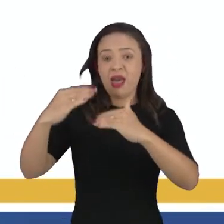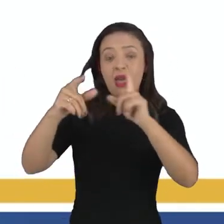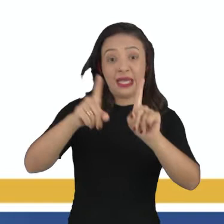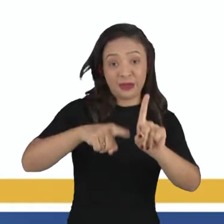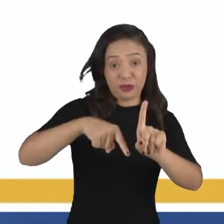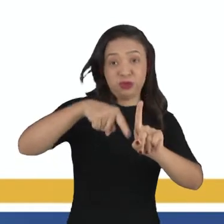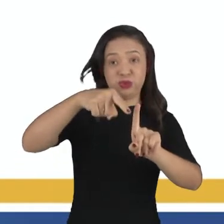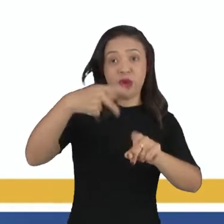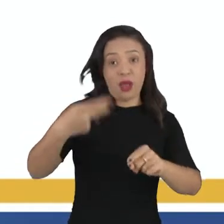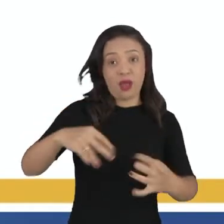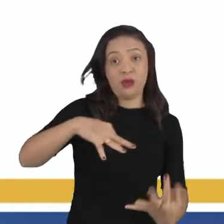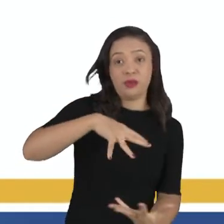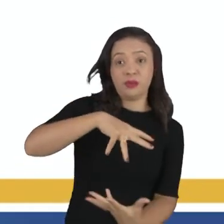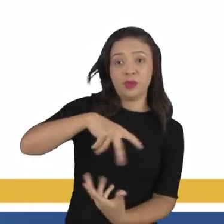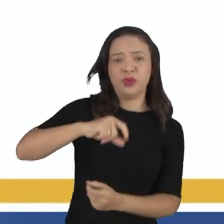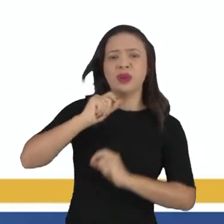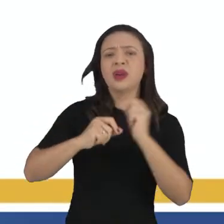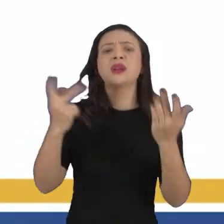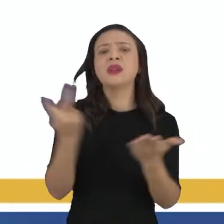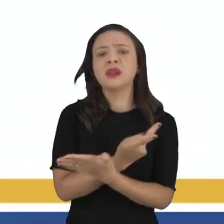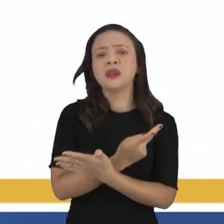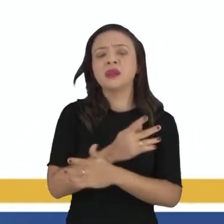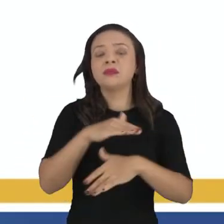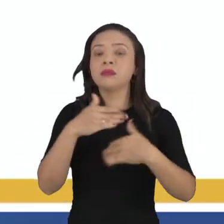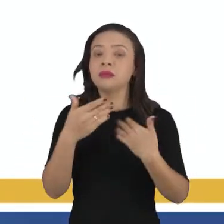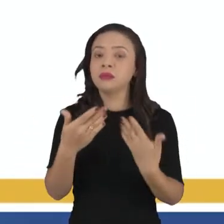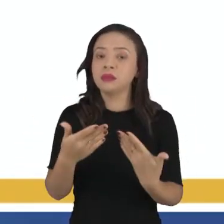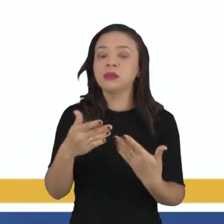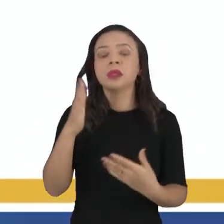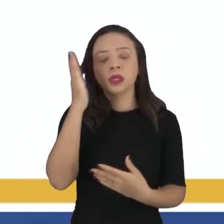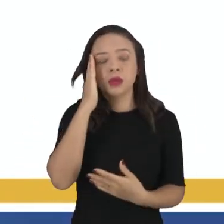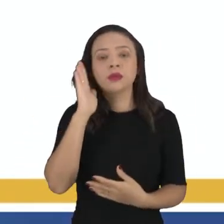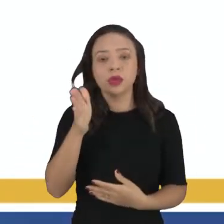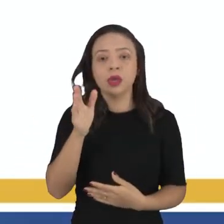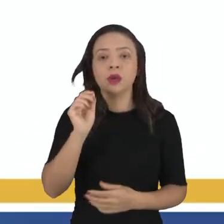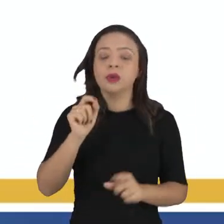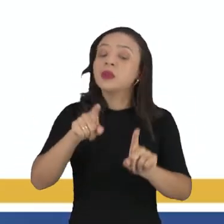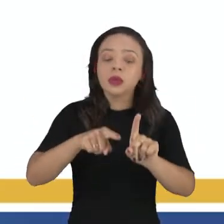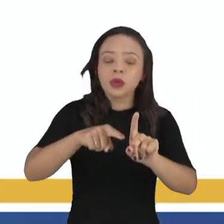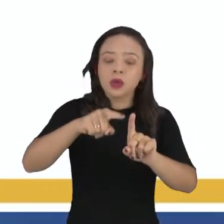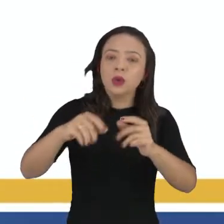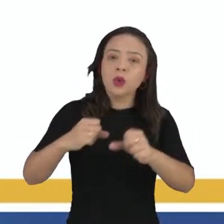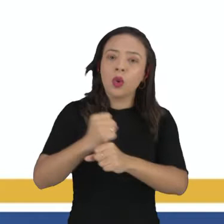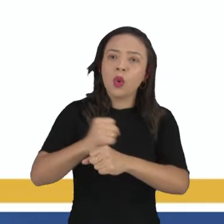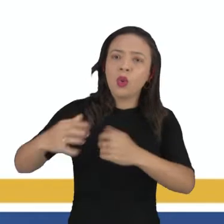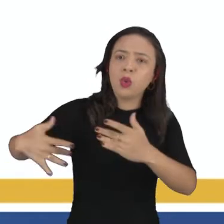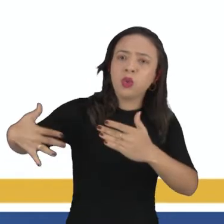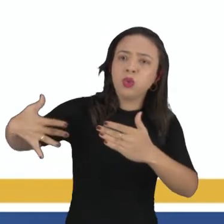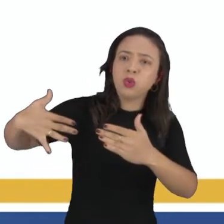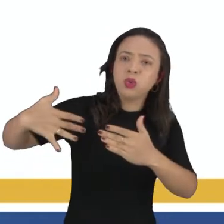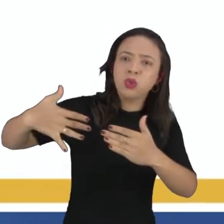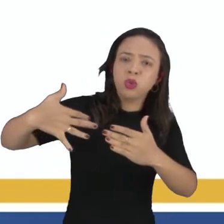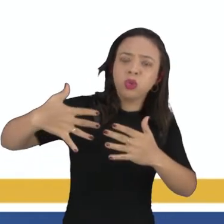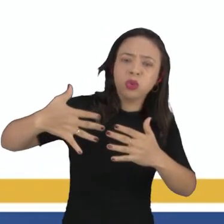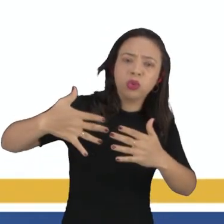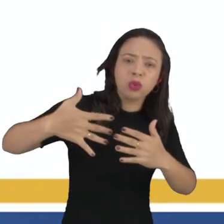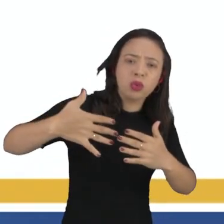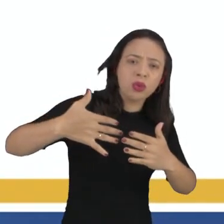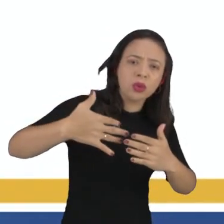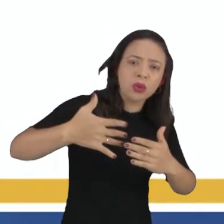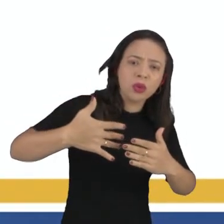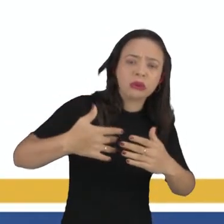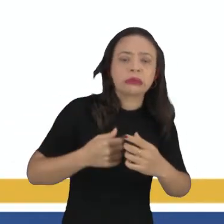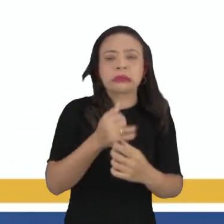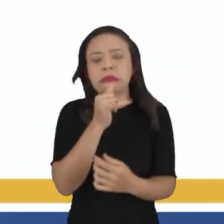planeta então assim, o aquecimento global, né, é o aumento da temperatura gradual ao longo dos anos, então meio grau ao longo de